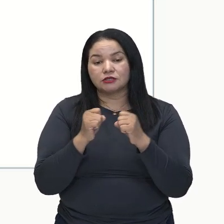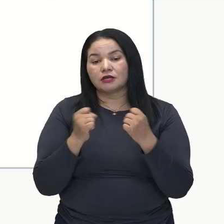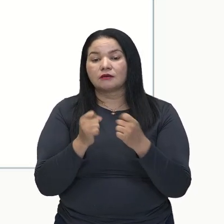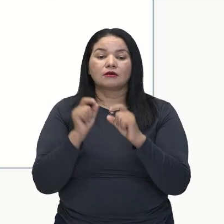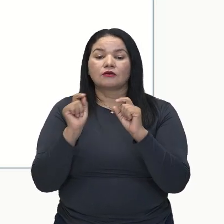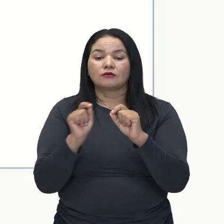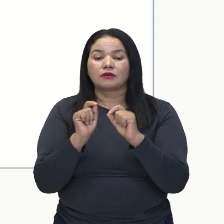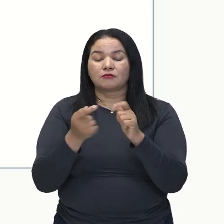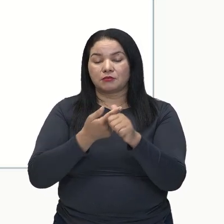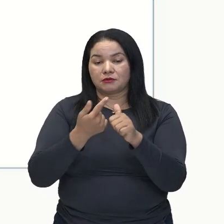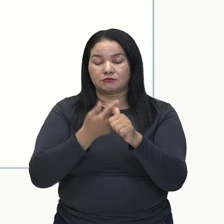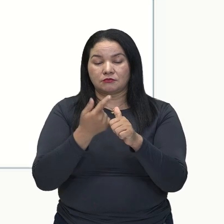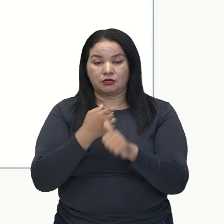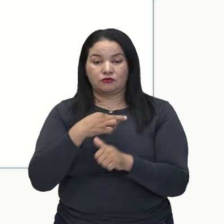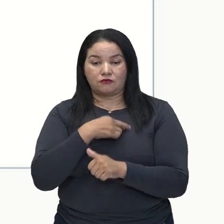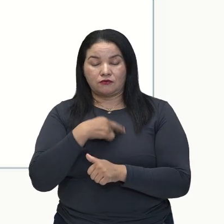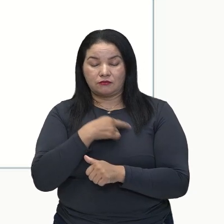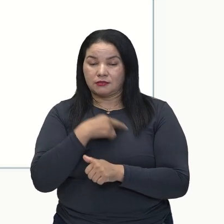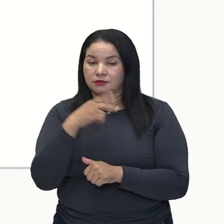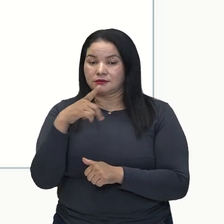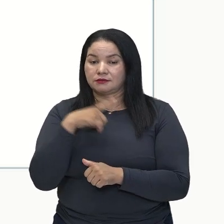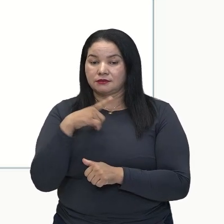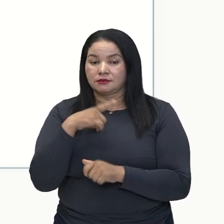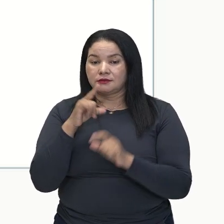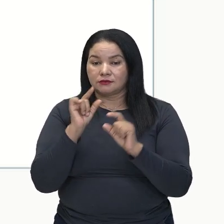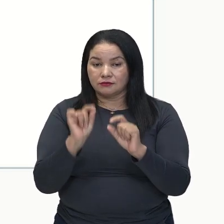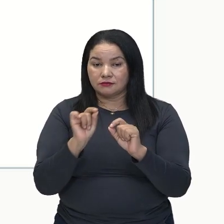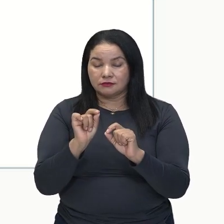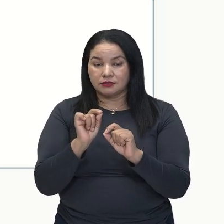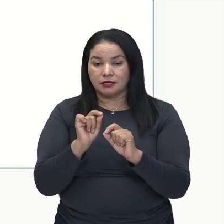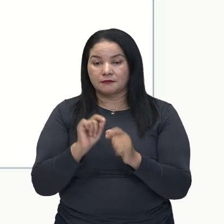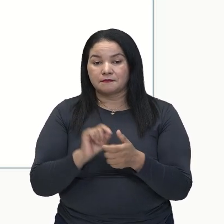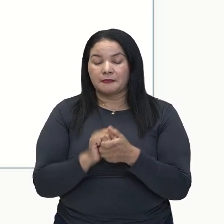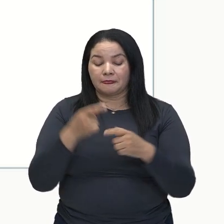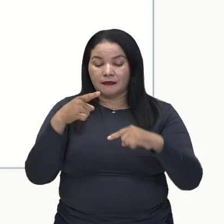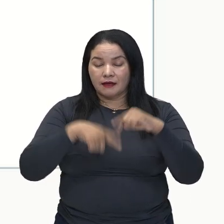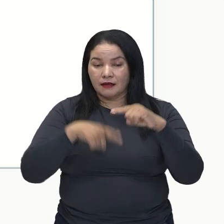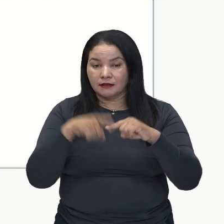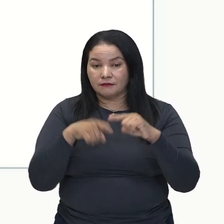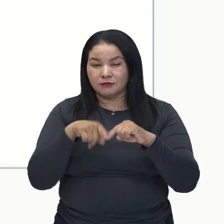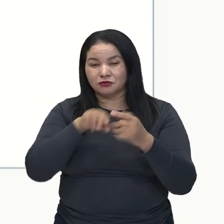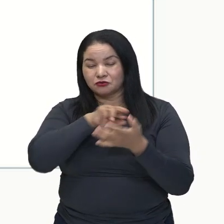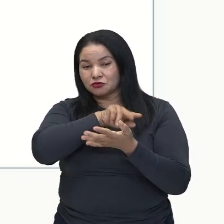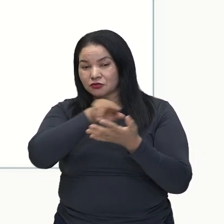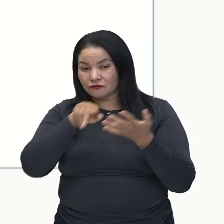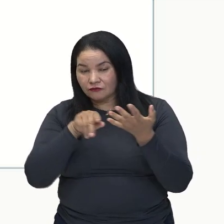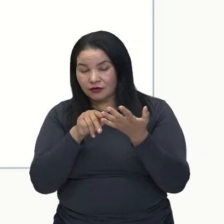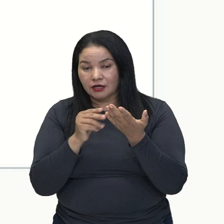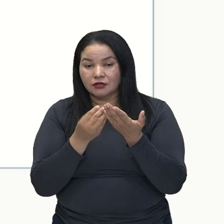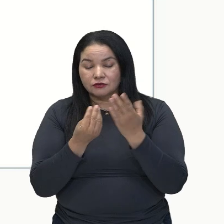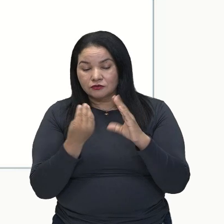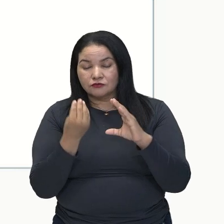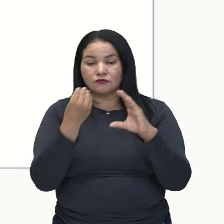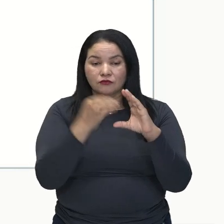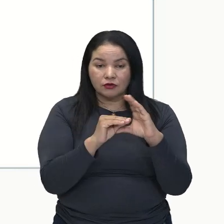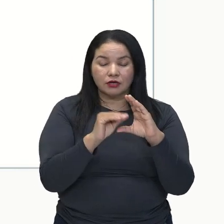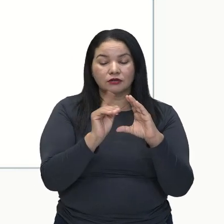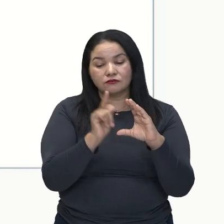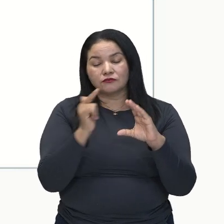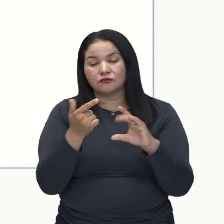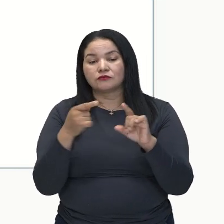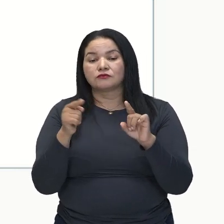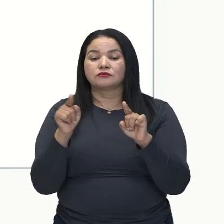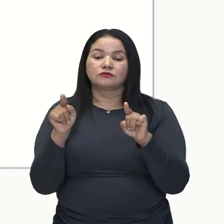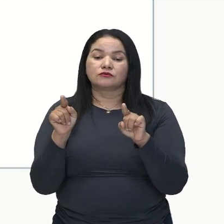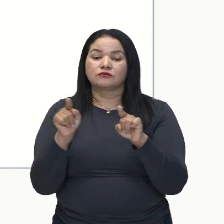é que nós tínhamos com mais força alguns elementos que estão também nos outros romances, perfeito?